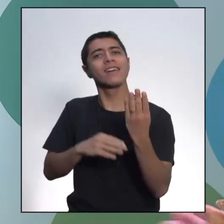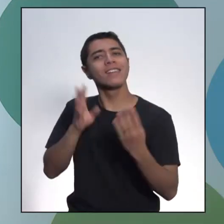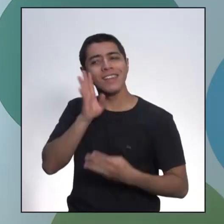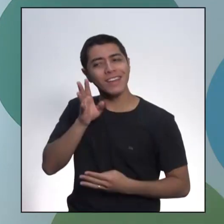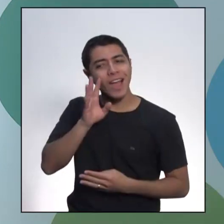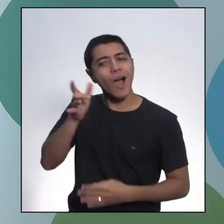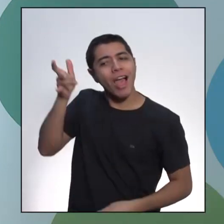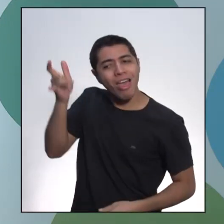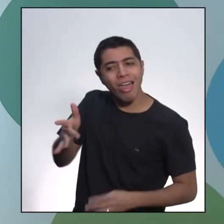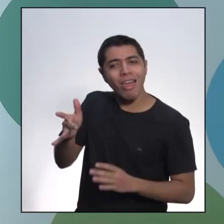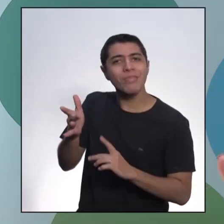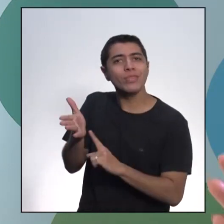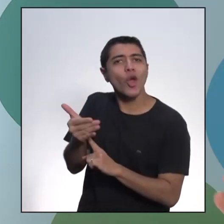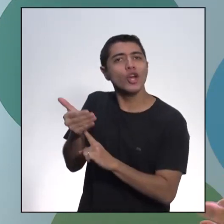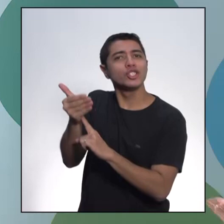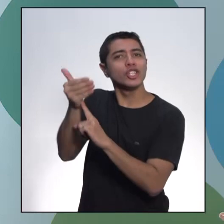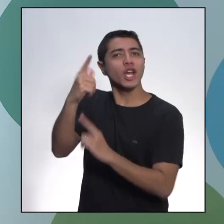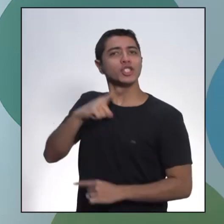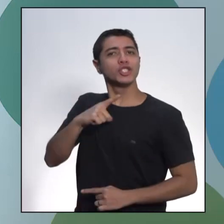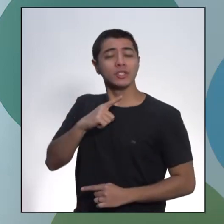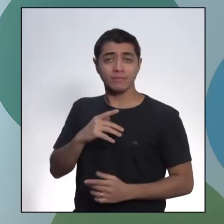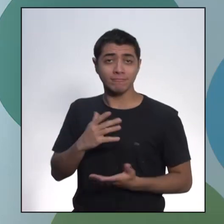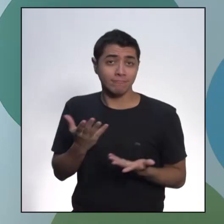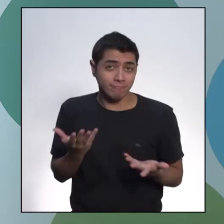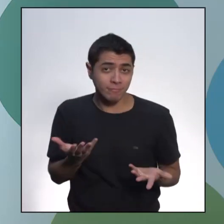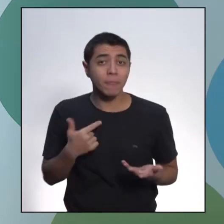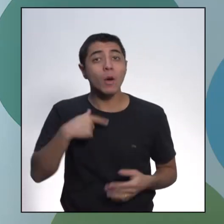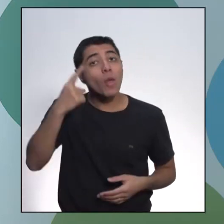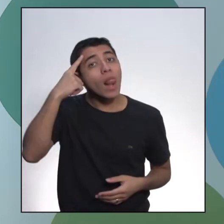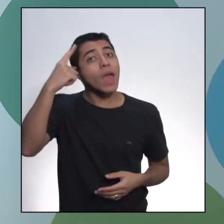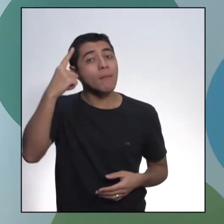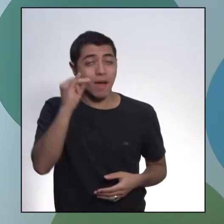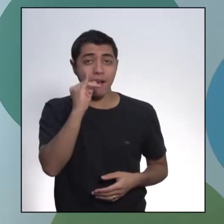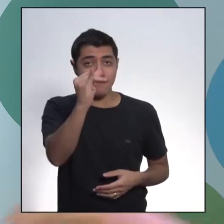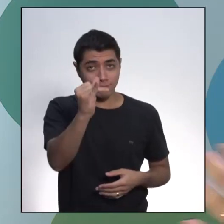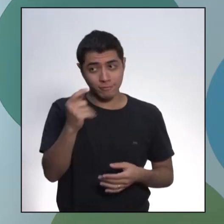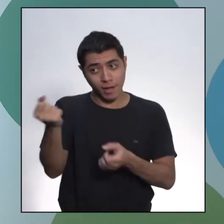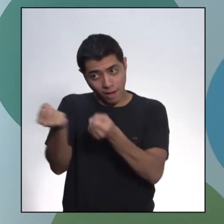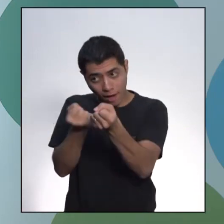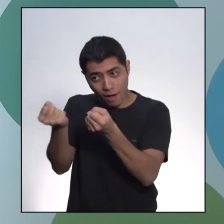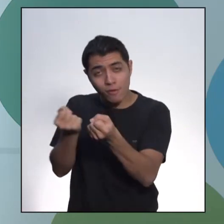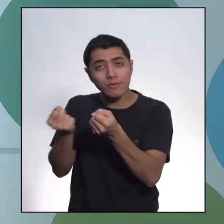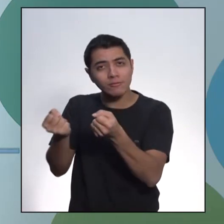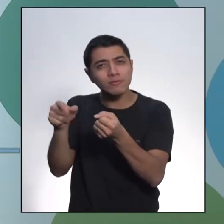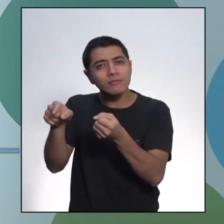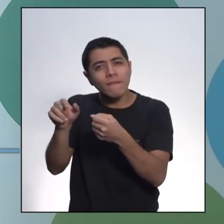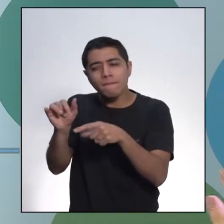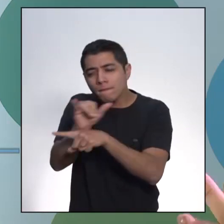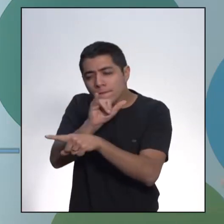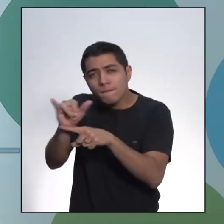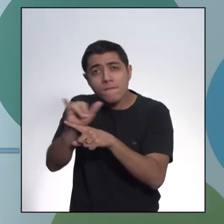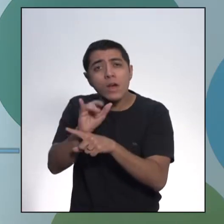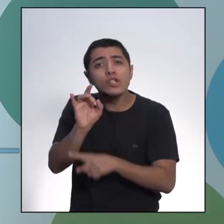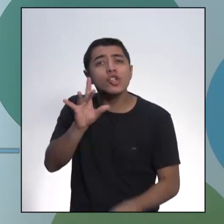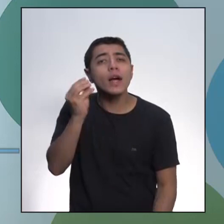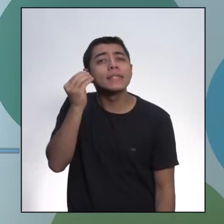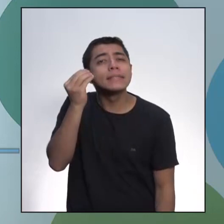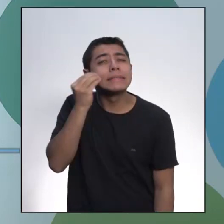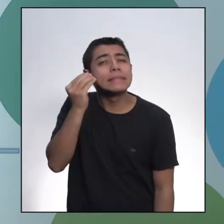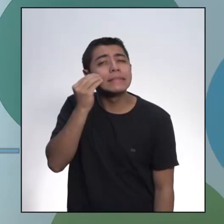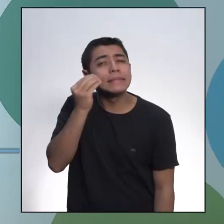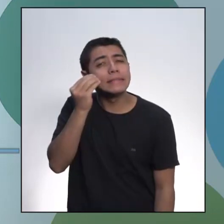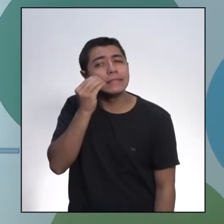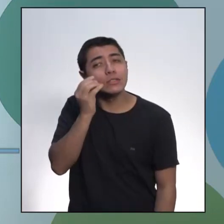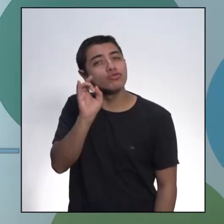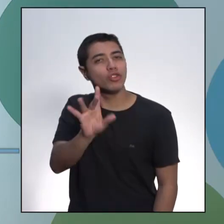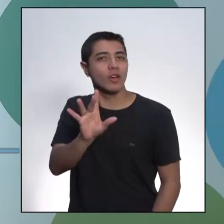gente conhece. É. Então, os protótipos eles servem para os engenheiros depois pensarem nos